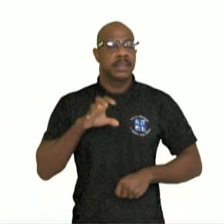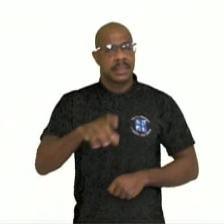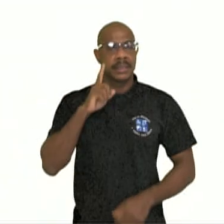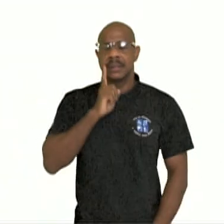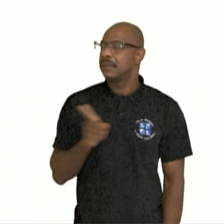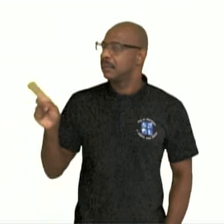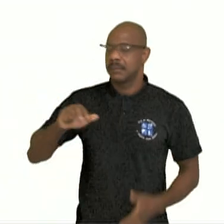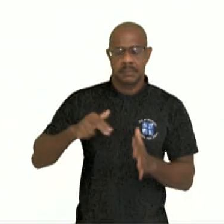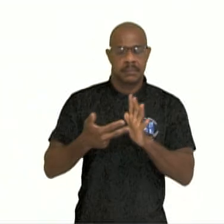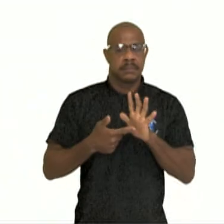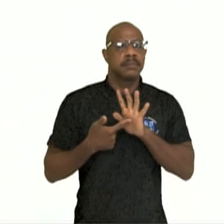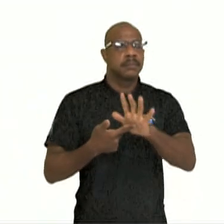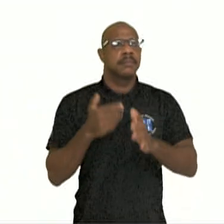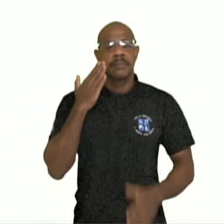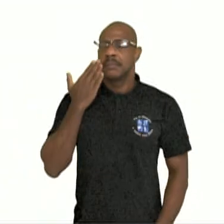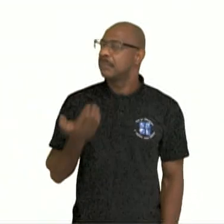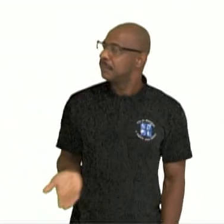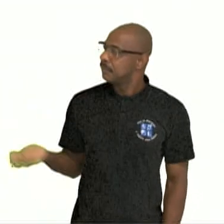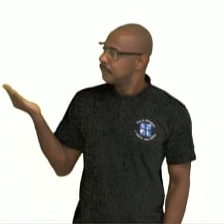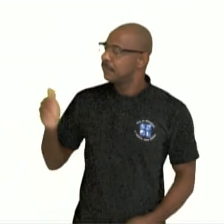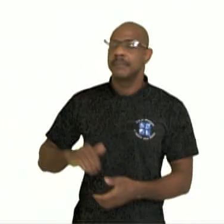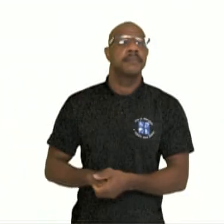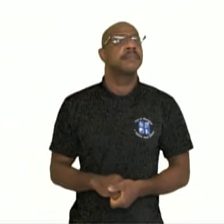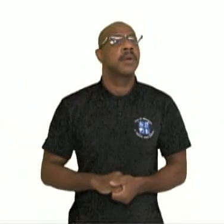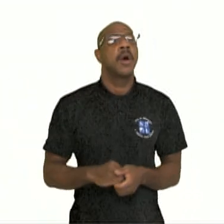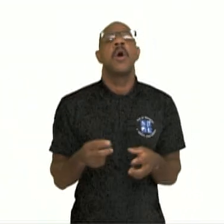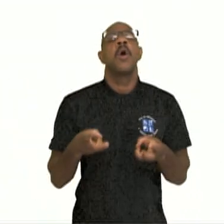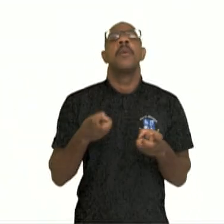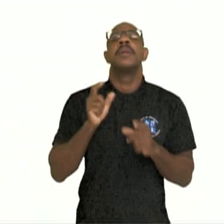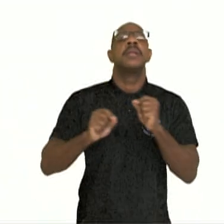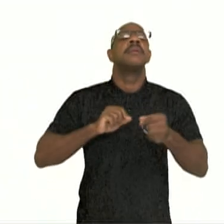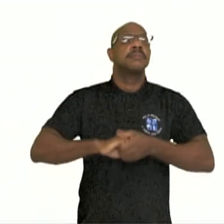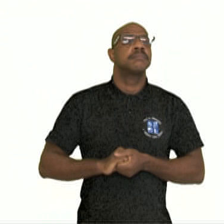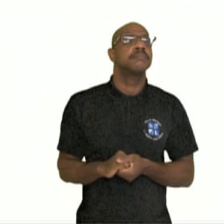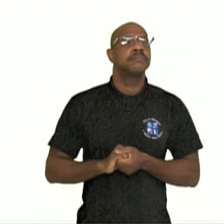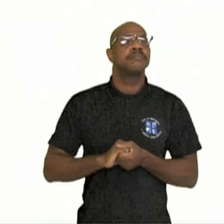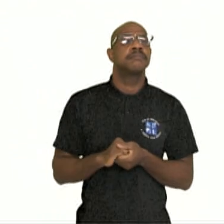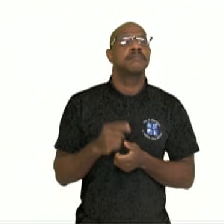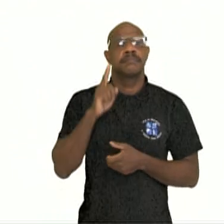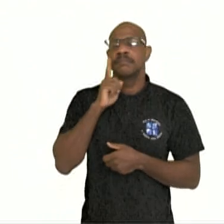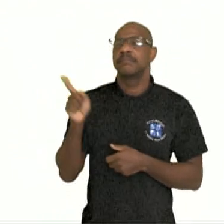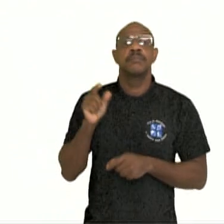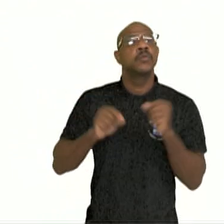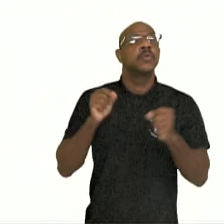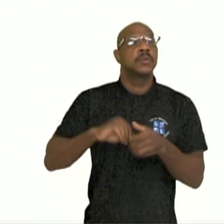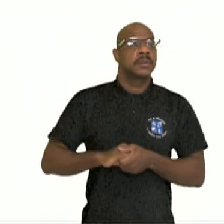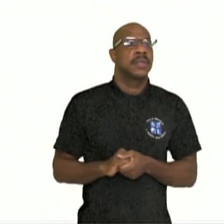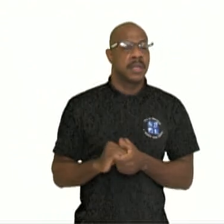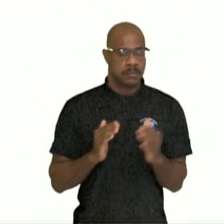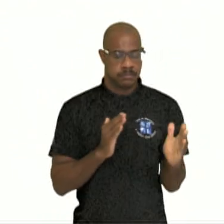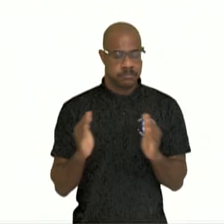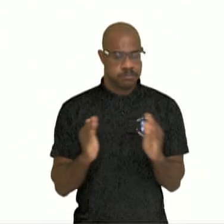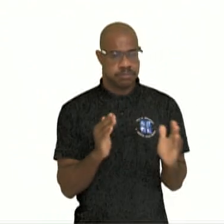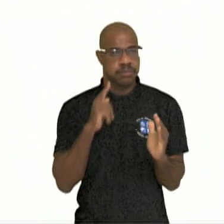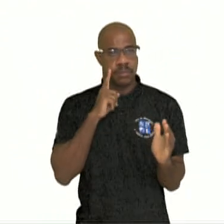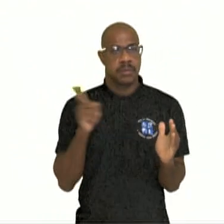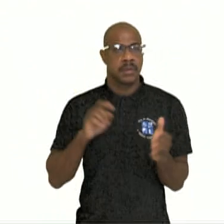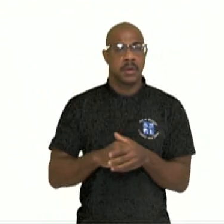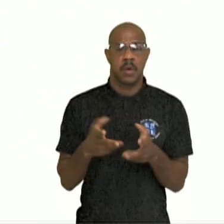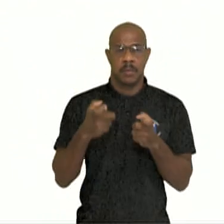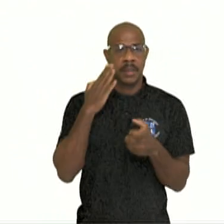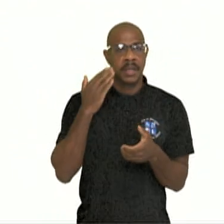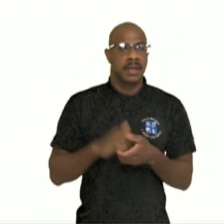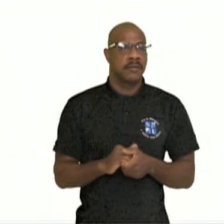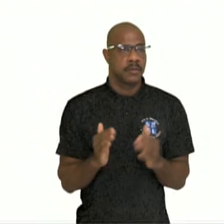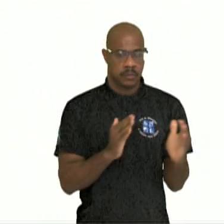a observação que é feita para o entendimento da escala gráfica é a análise de intervalos. Então observa-se que